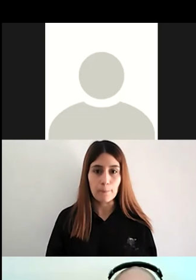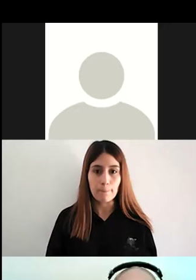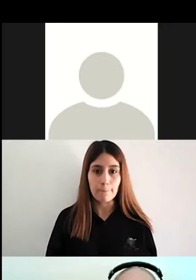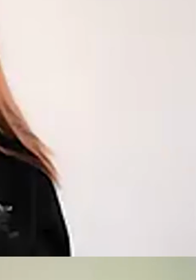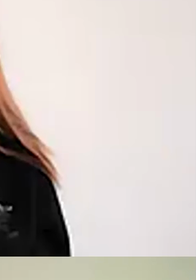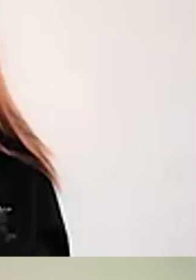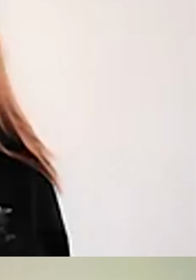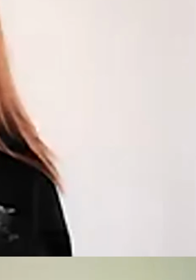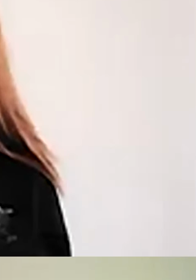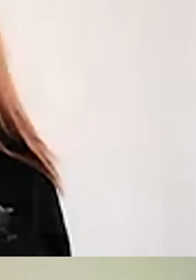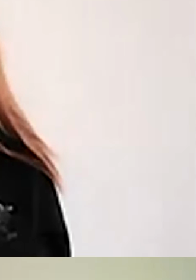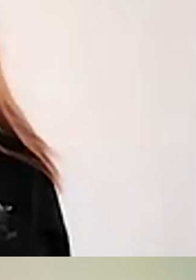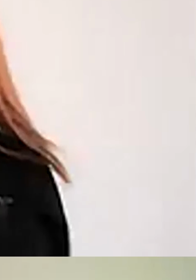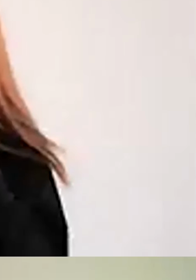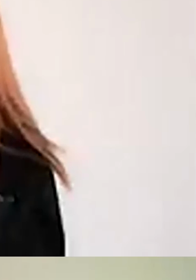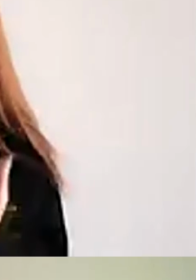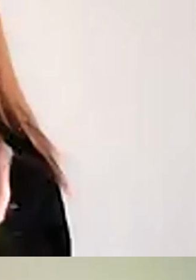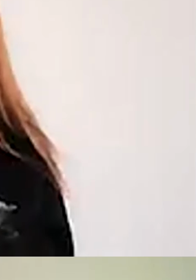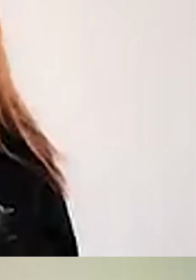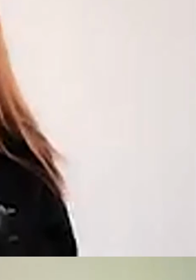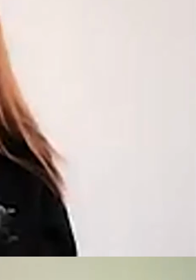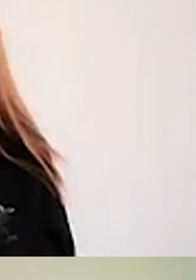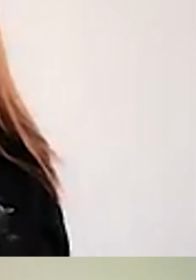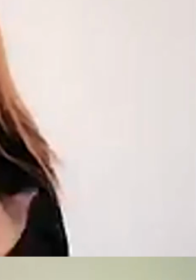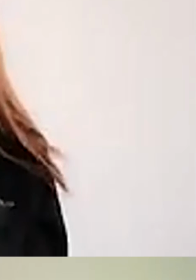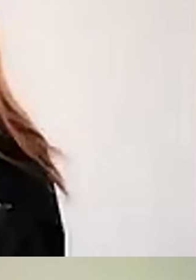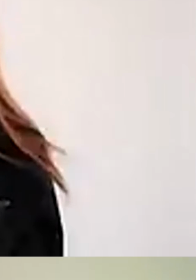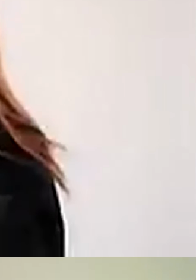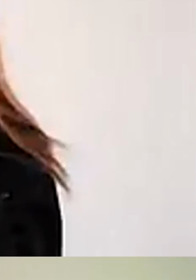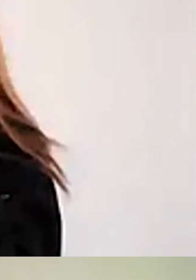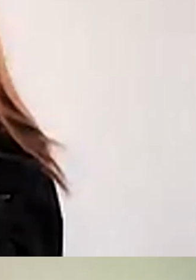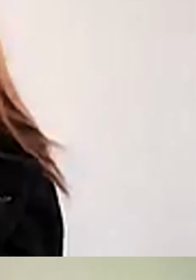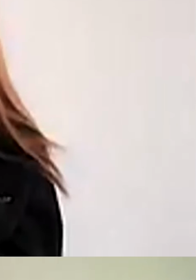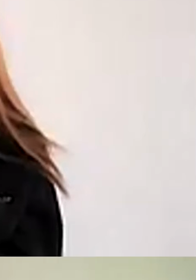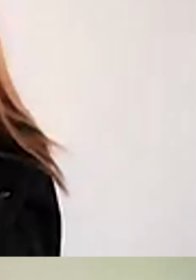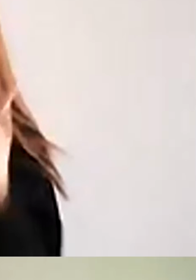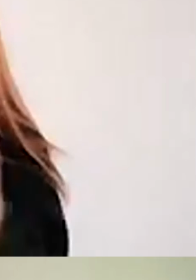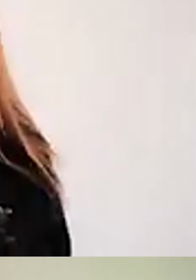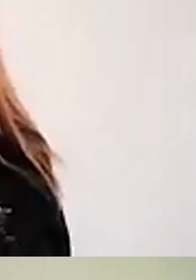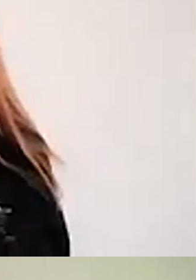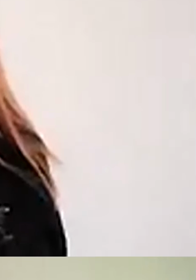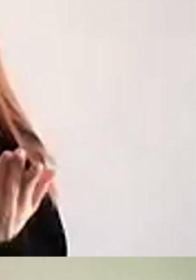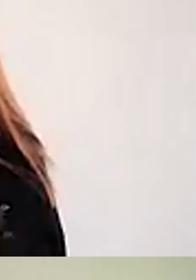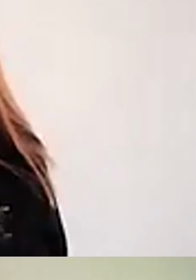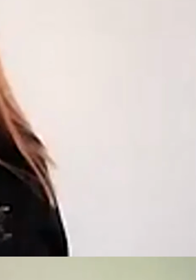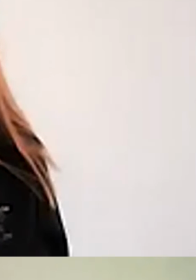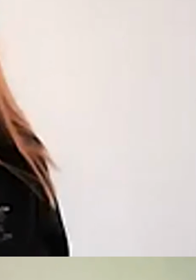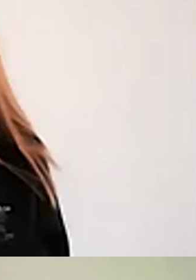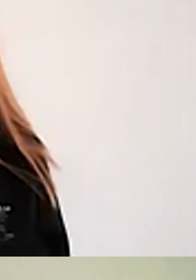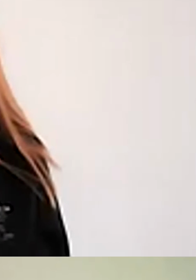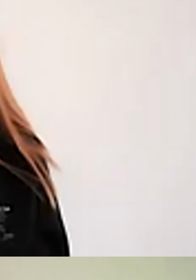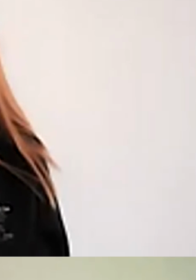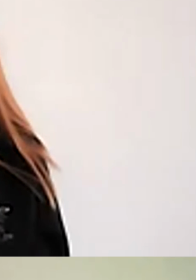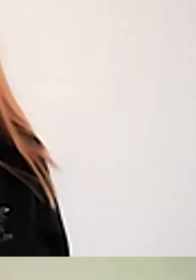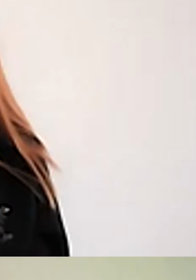Talvez seja melhor eu fazer a apresentação, porque obviamente a gravação não funcionou. A sua